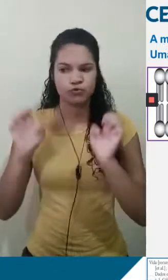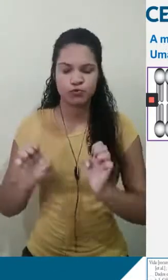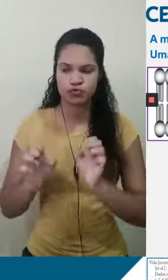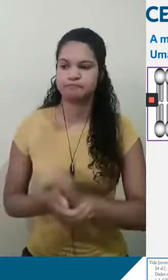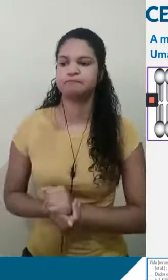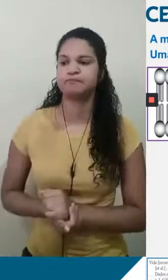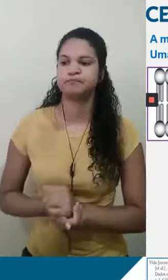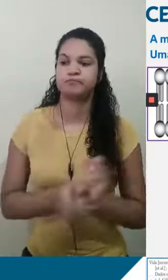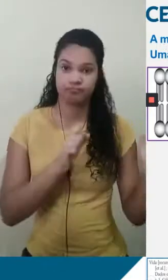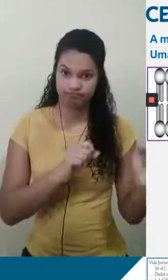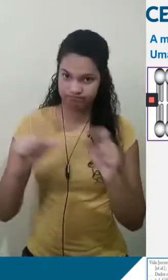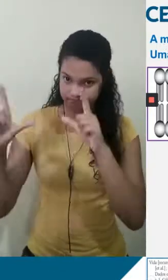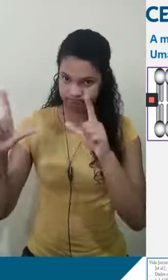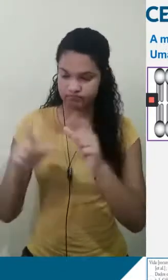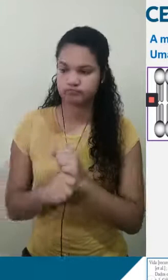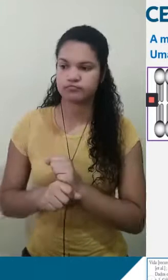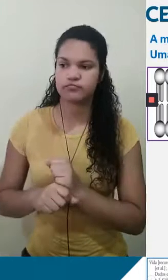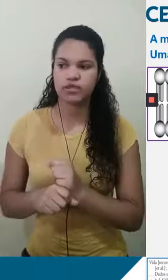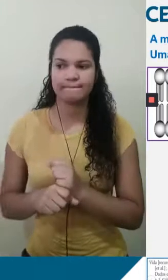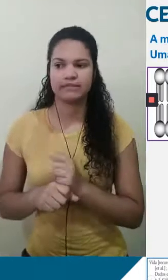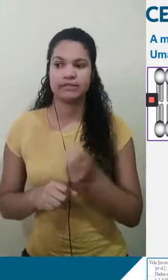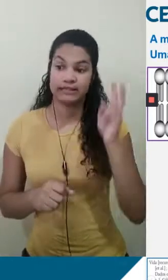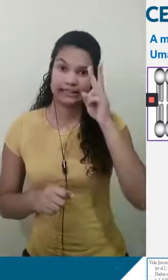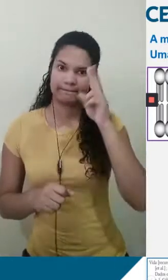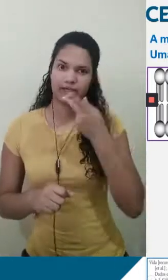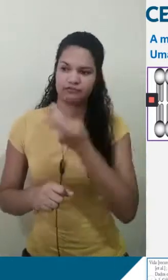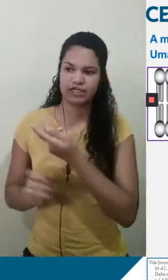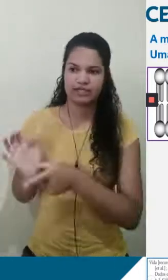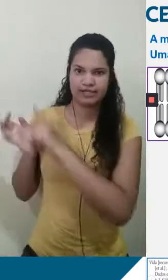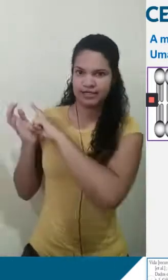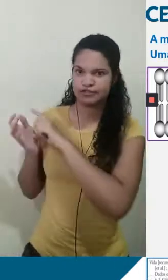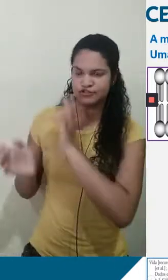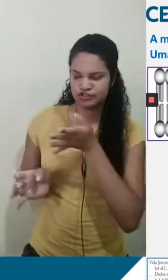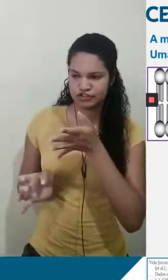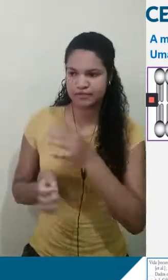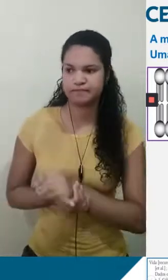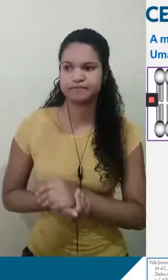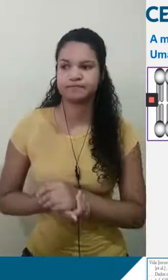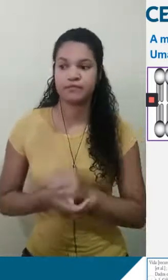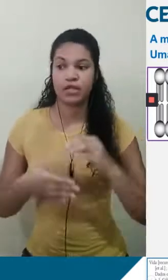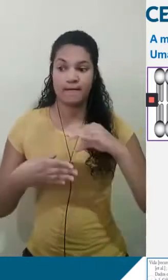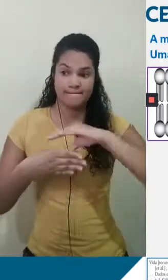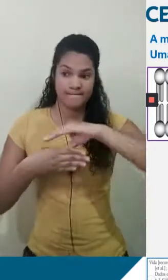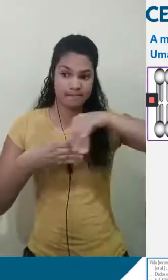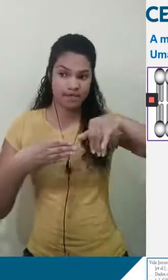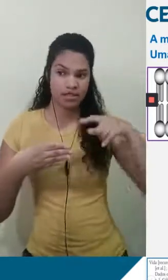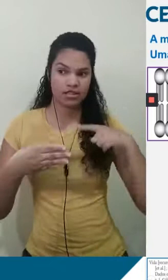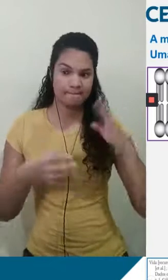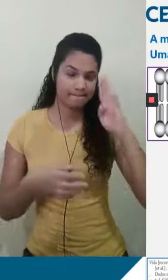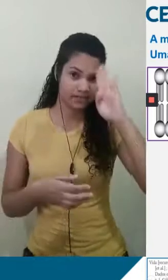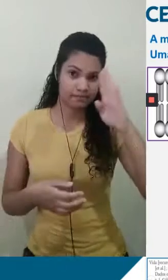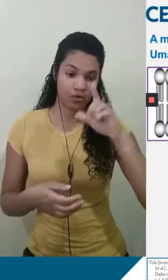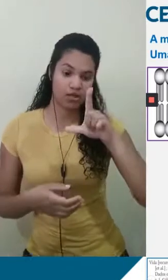de lipídios. Lembre do colesterol também, além da bicamada de fosfolipídios. Uma camada de fosfolipídios separa os dois